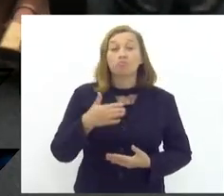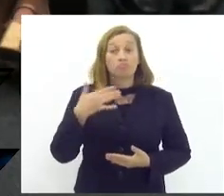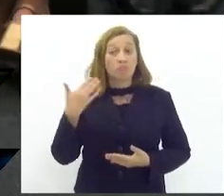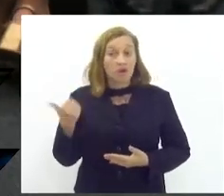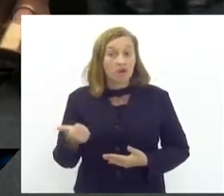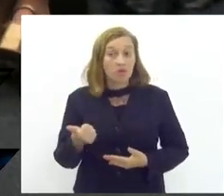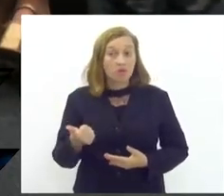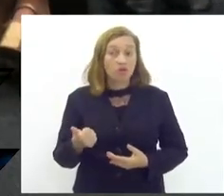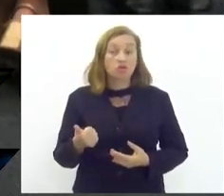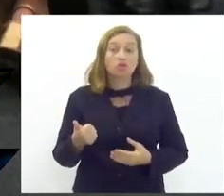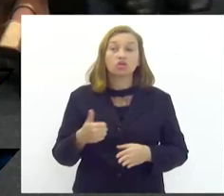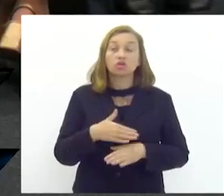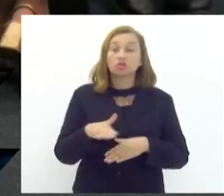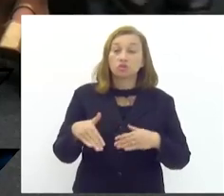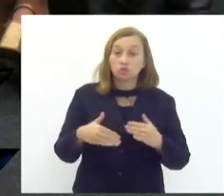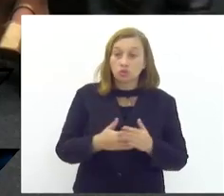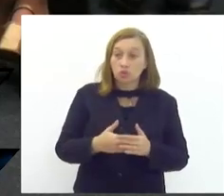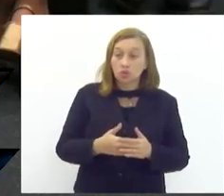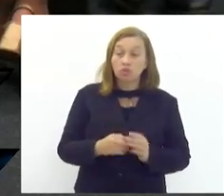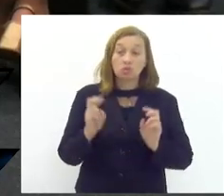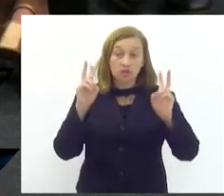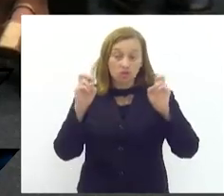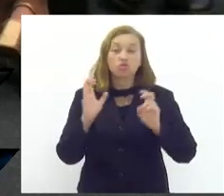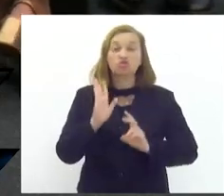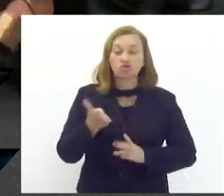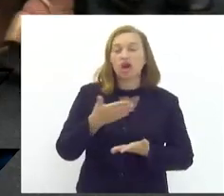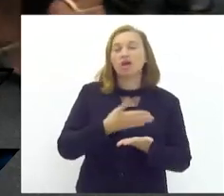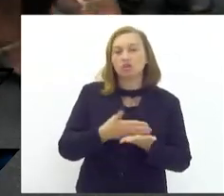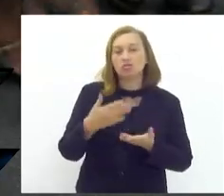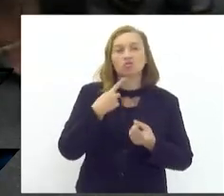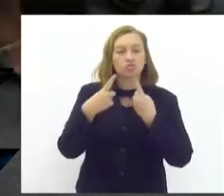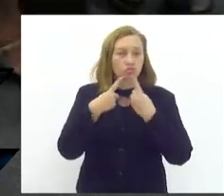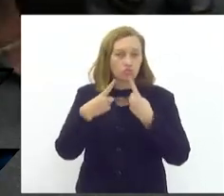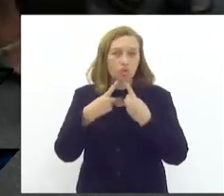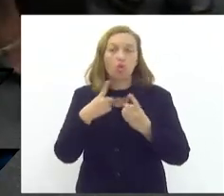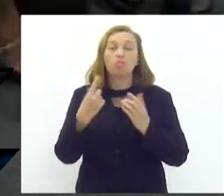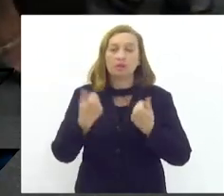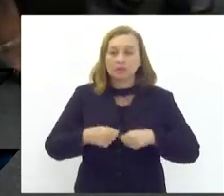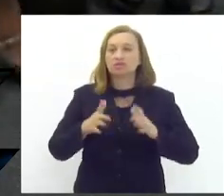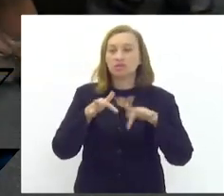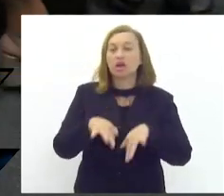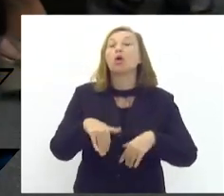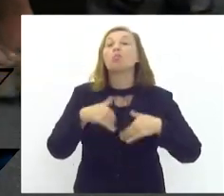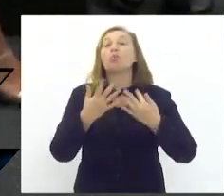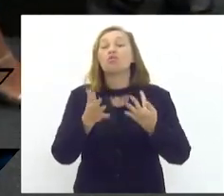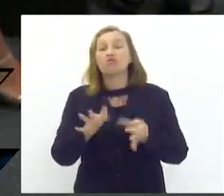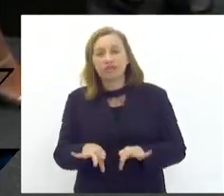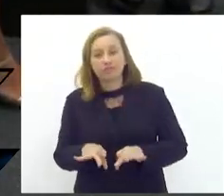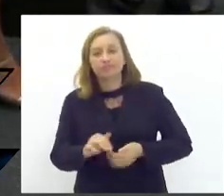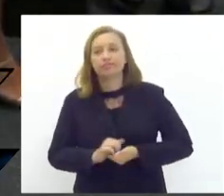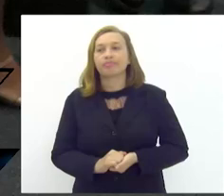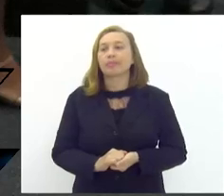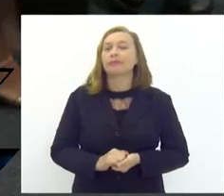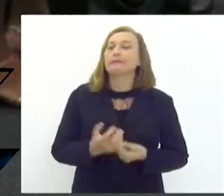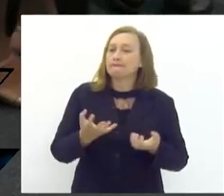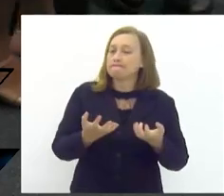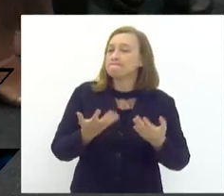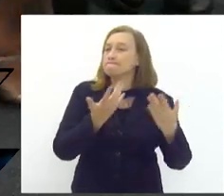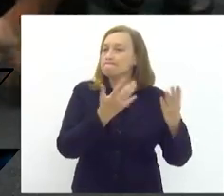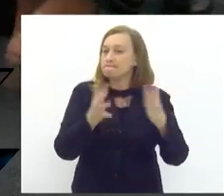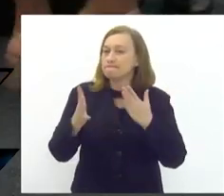melhor já tiveram início precisam ser finalizados por fim eu quero